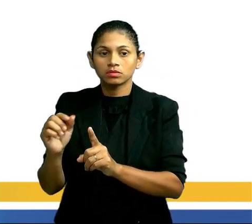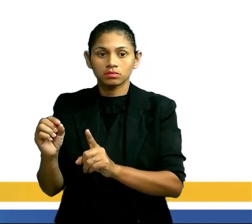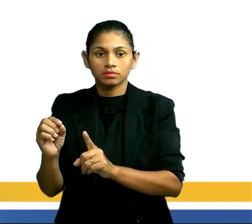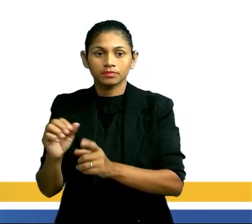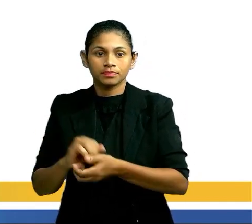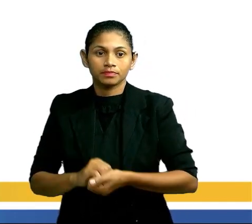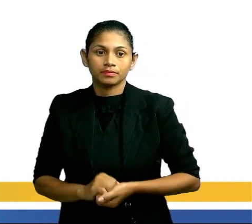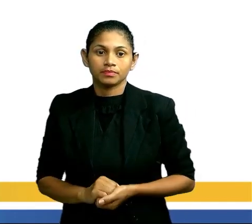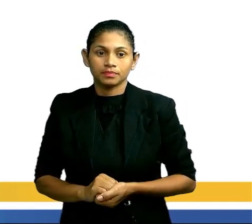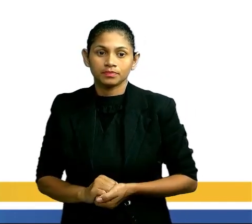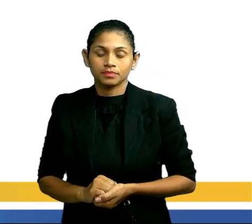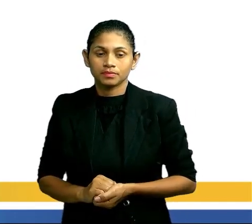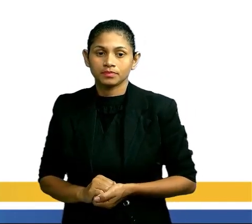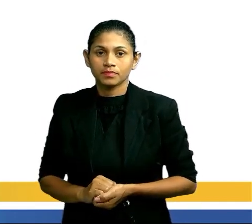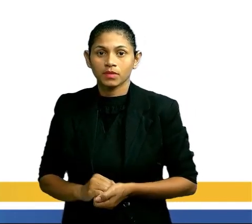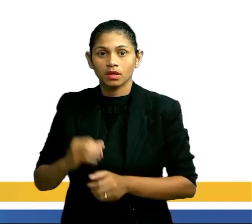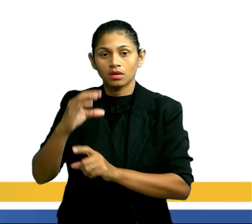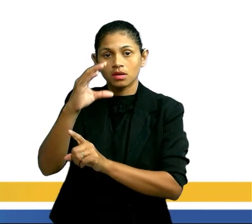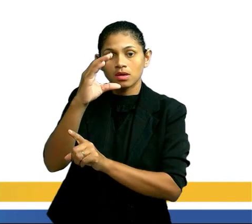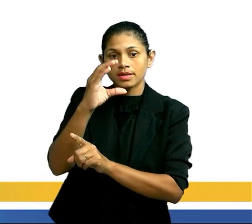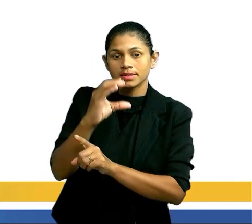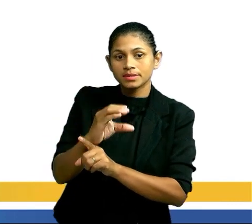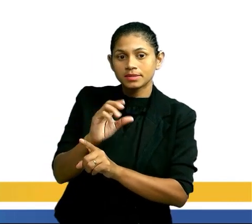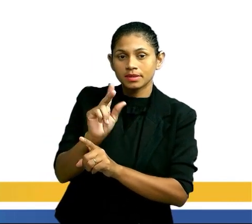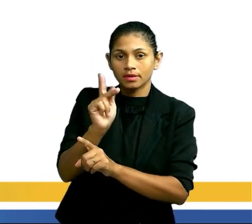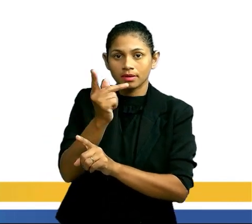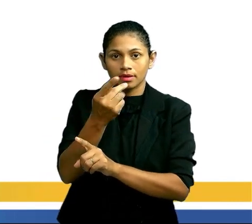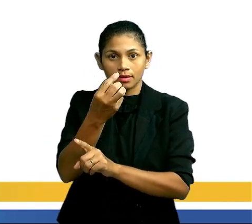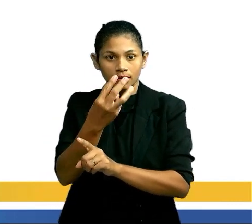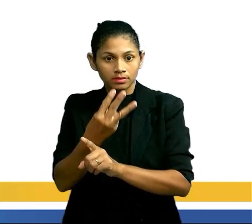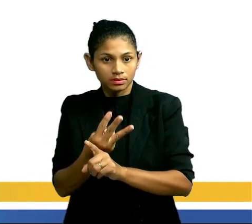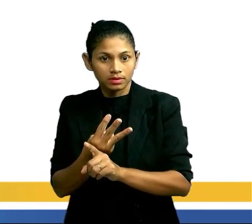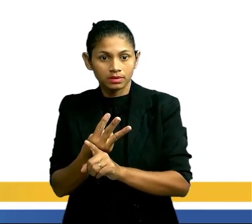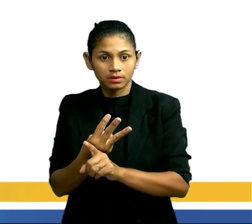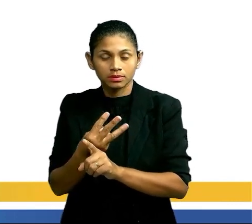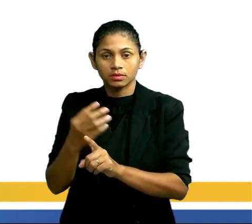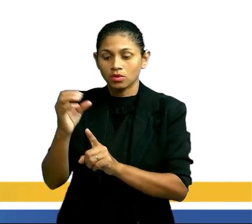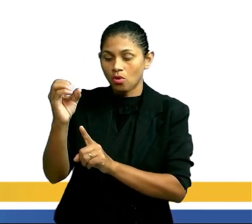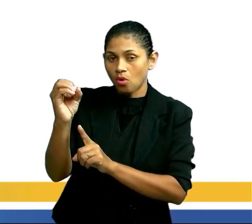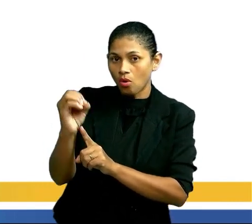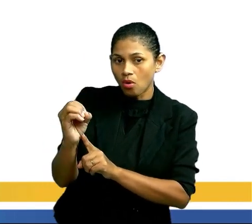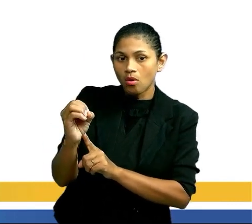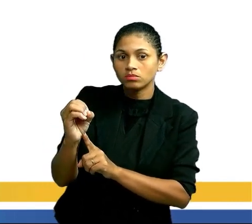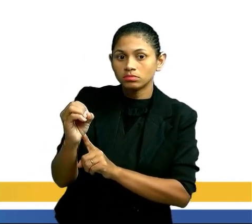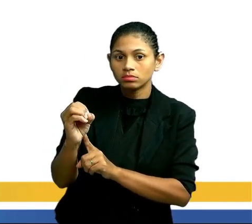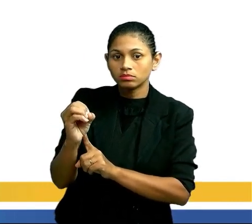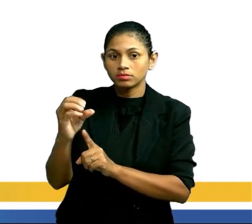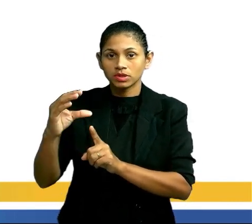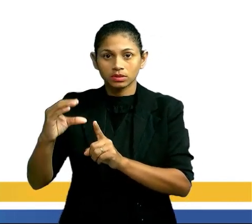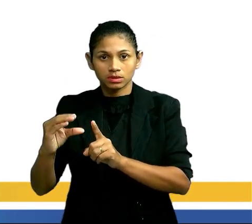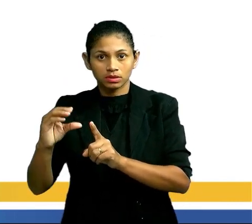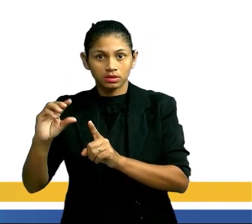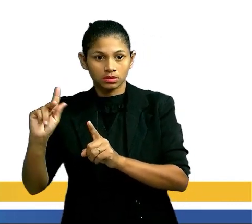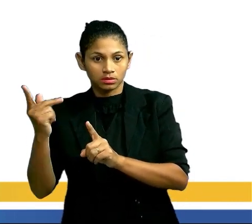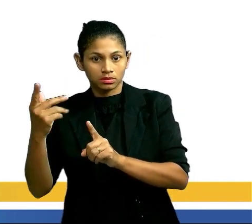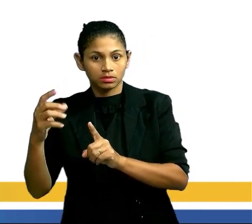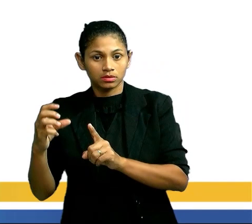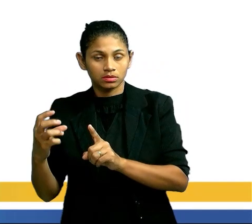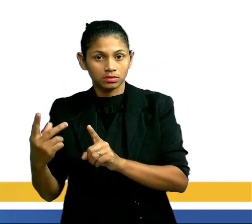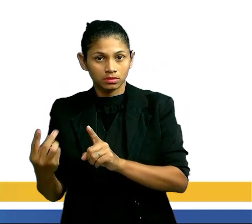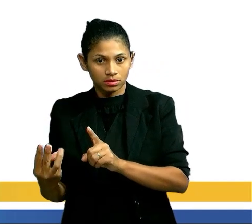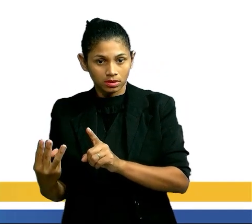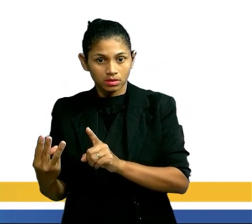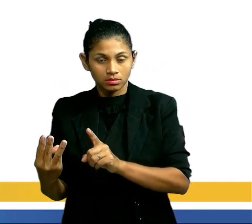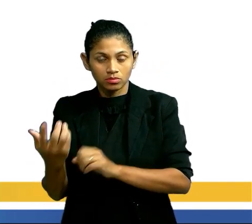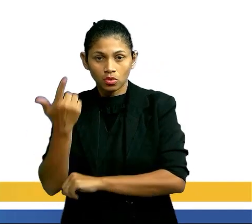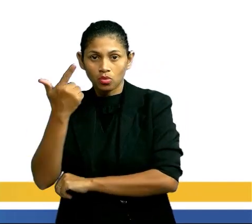essa cadeia. Olha só, então eu tenho ali um carbono, né, CH3OCH3. No outro exemplo, eu tenho um